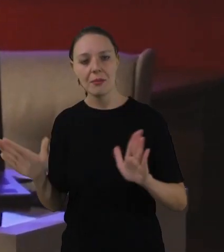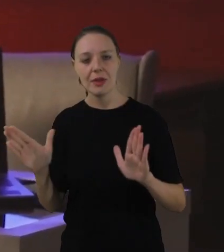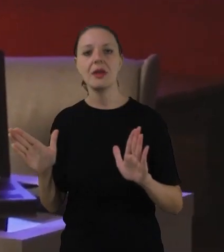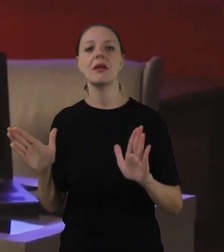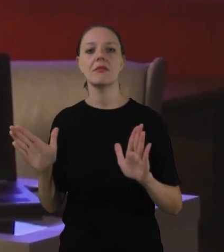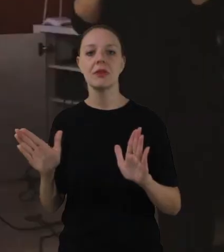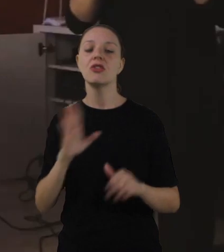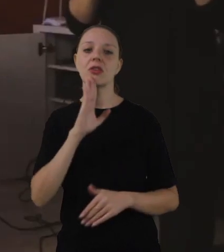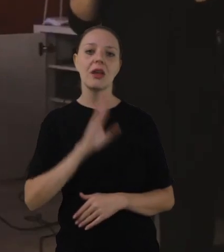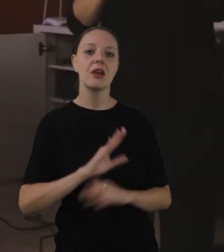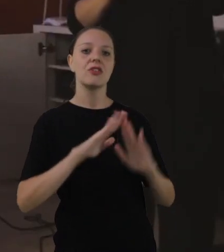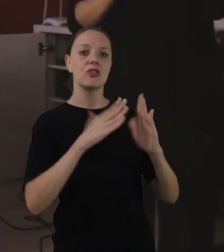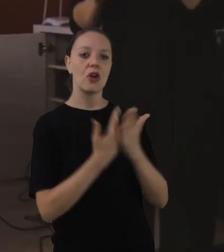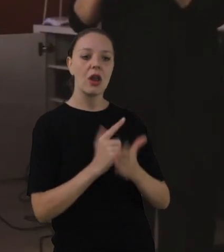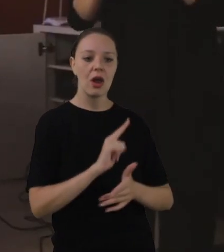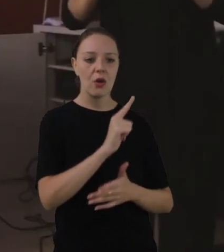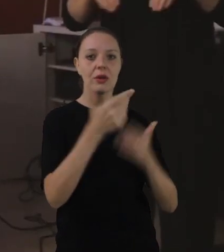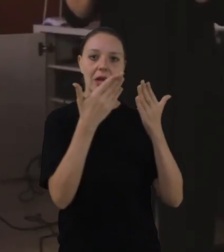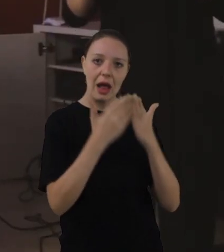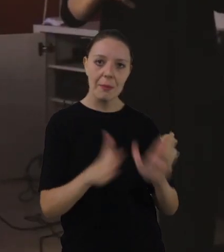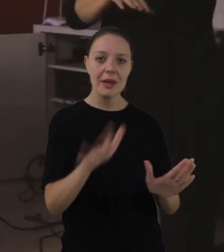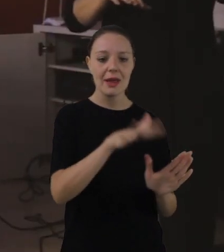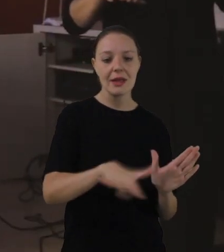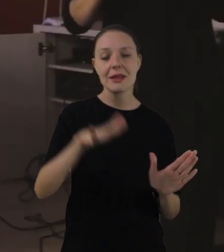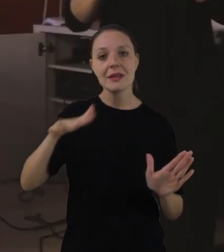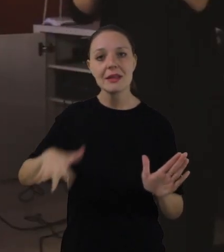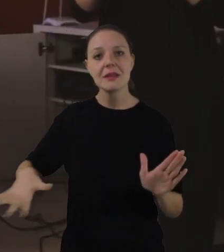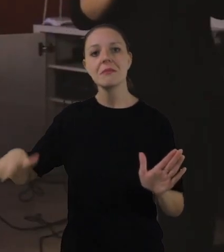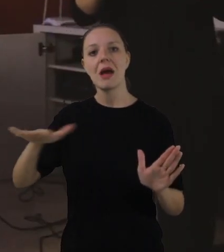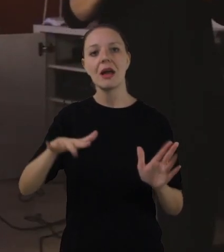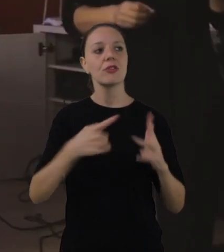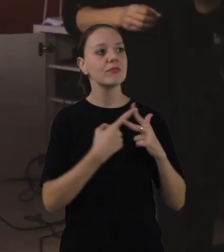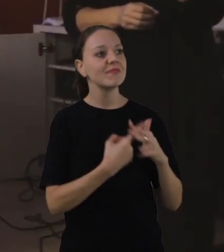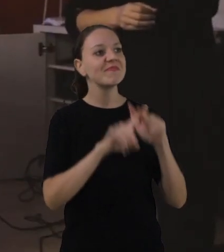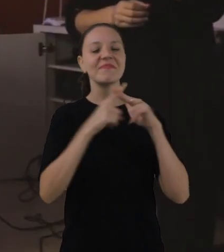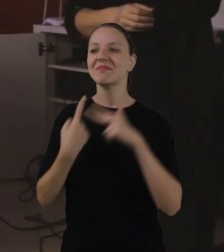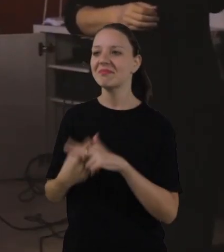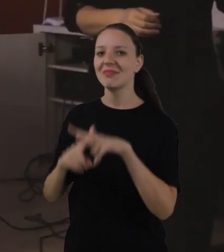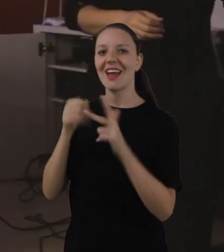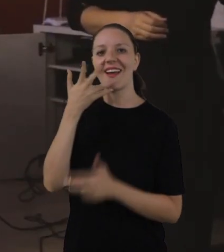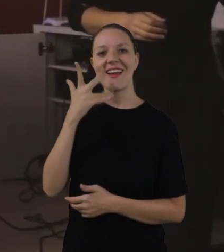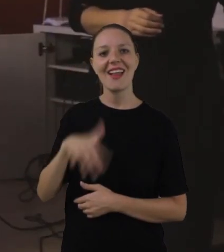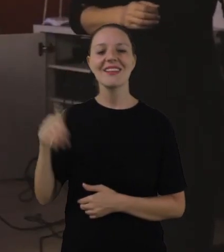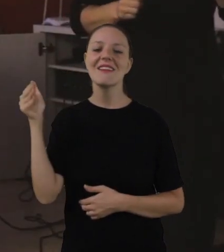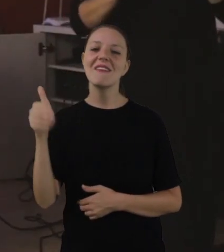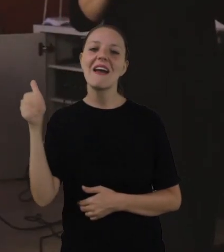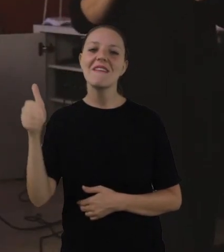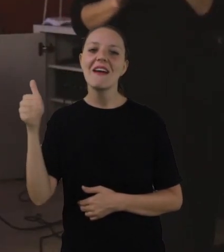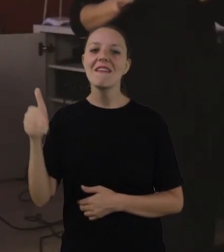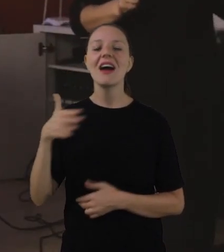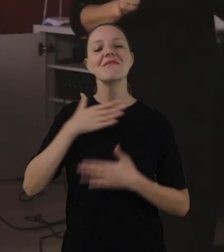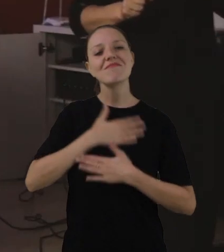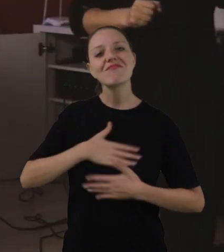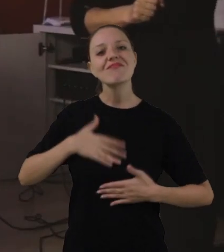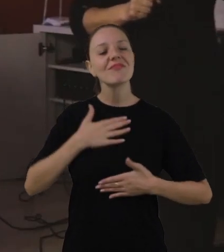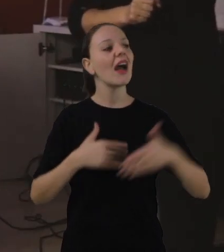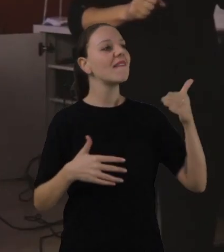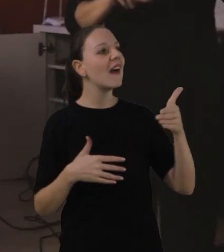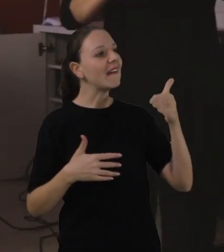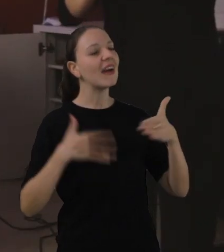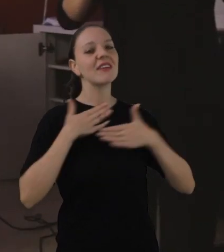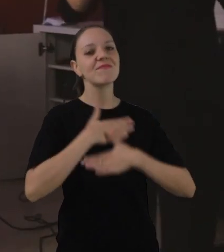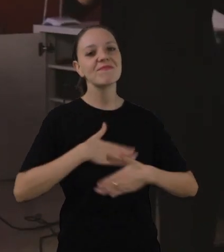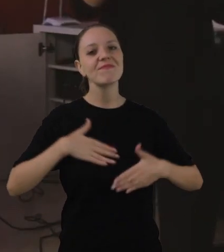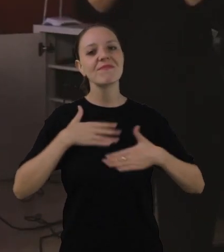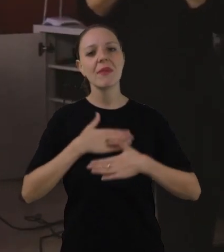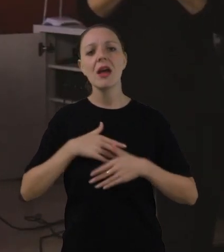Bonavita entregando espaços revitalizados para que as crianças possam ter espaços diferentes na